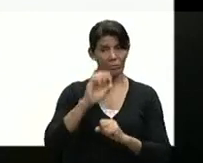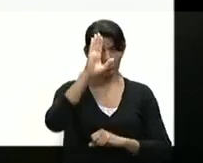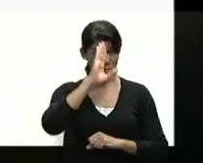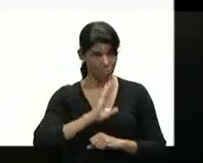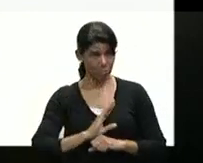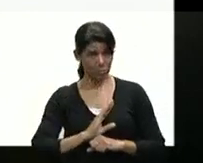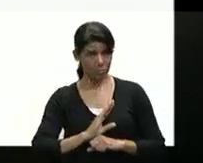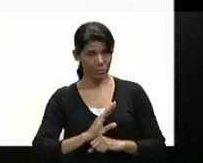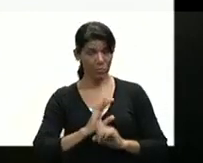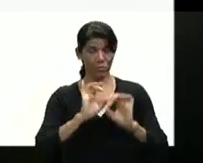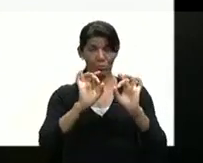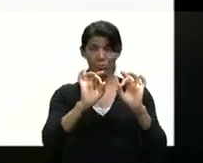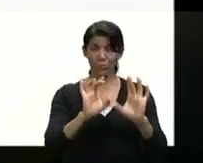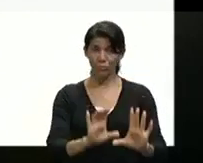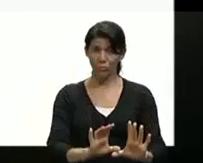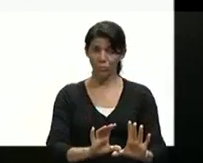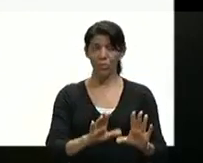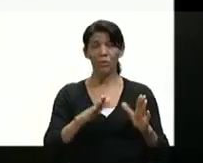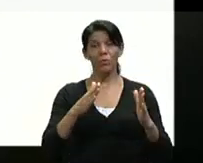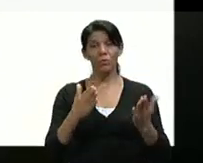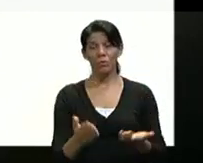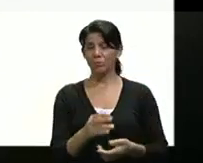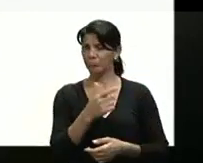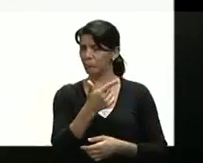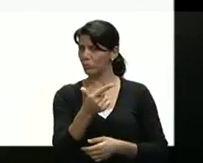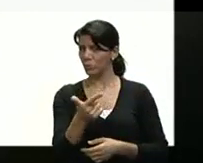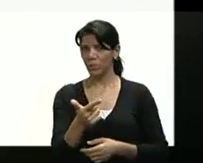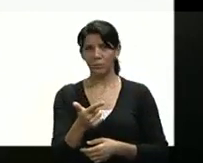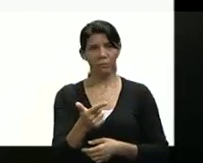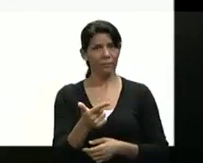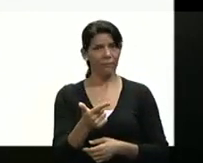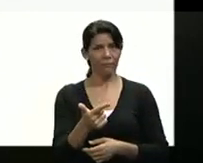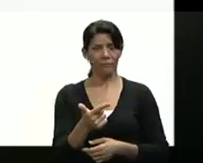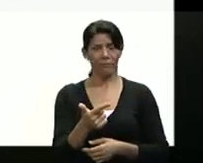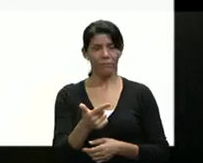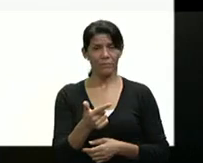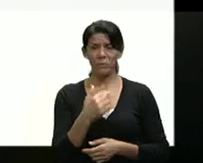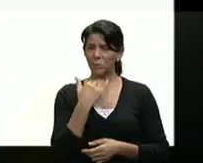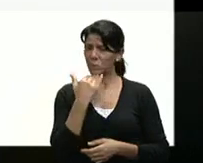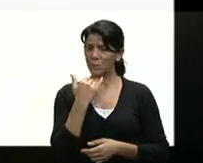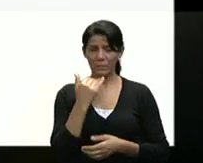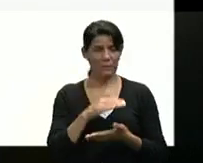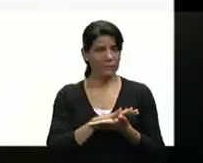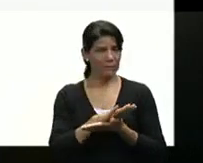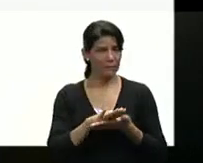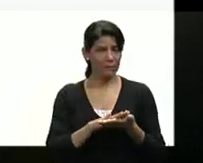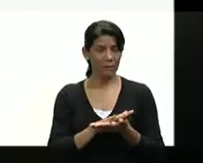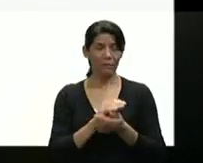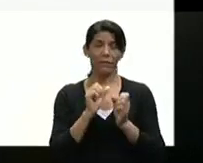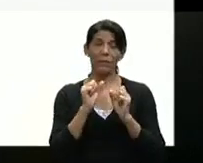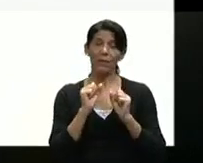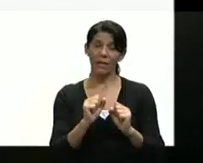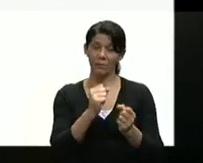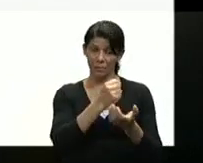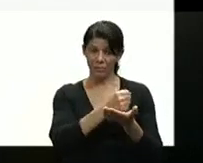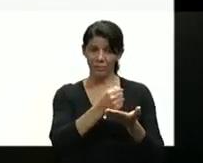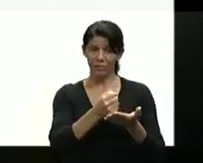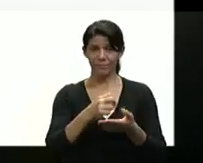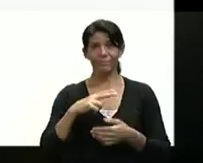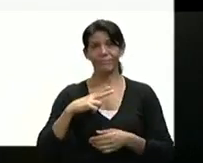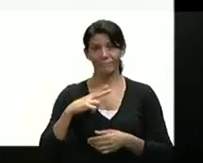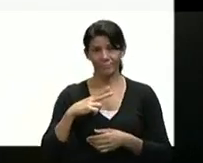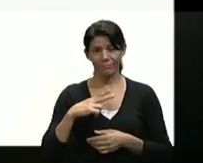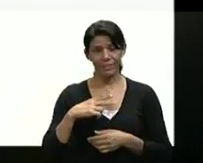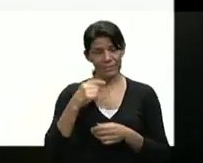público somente quando não houver outra possibilidade para evitarmos qualquer tipo